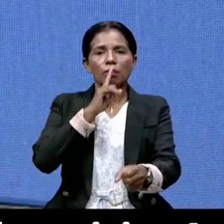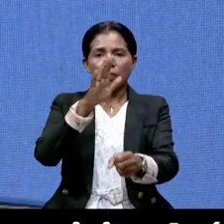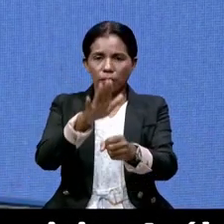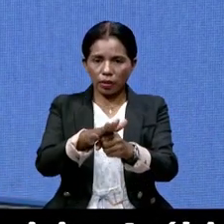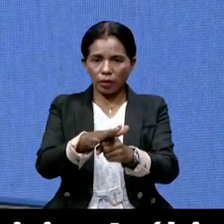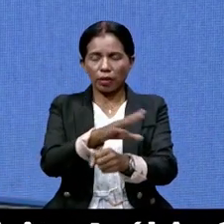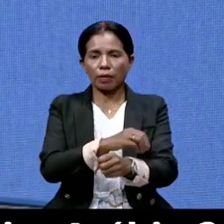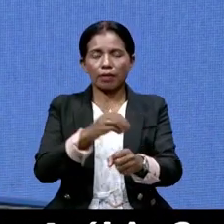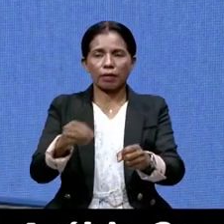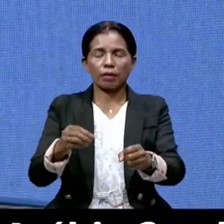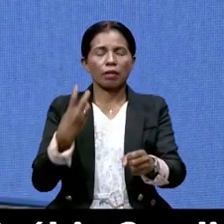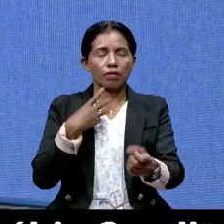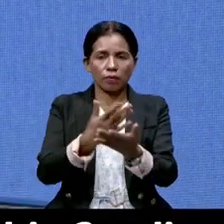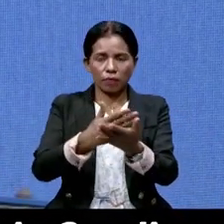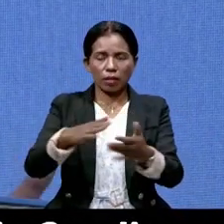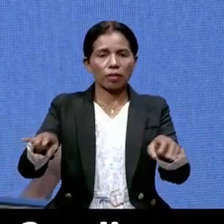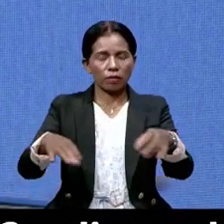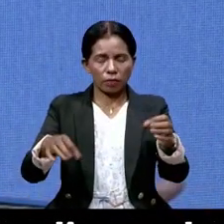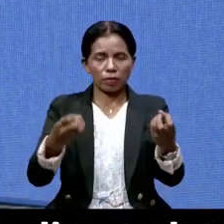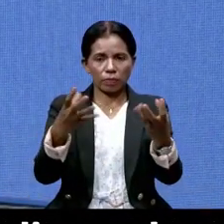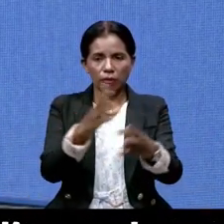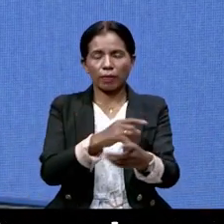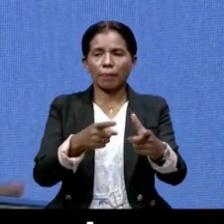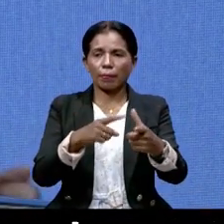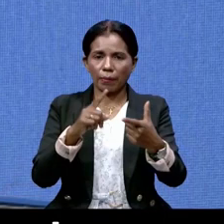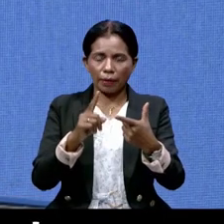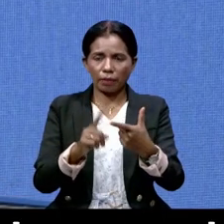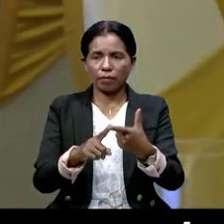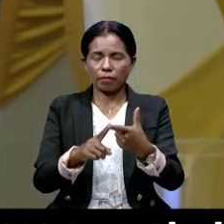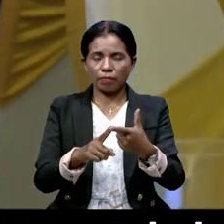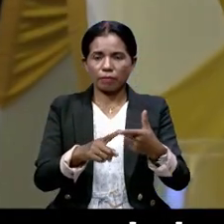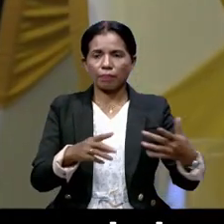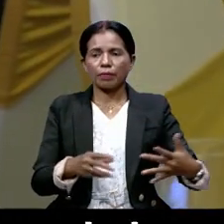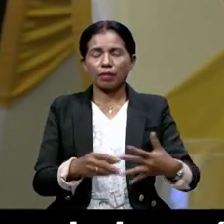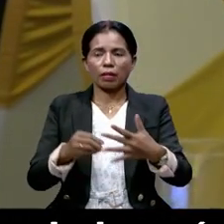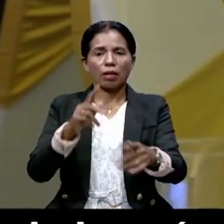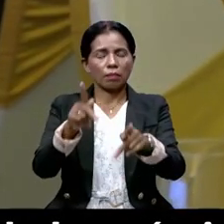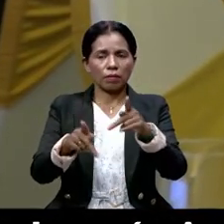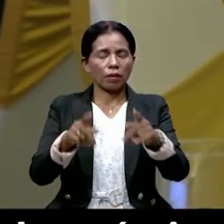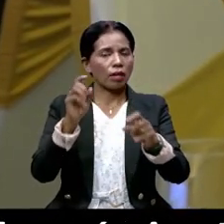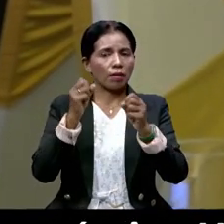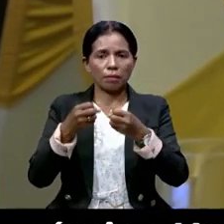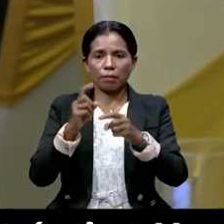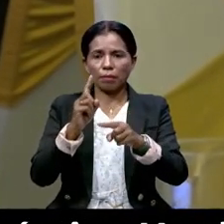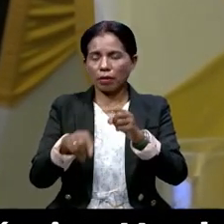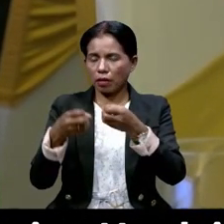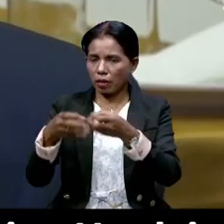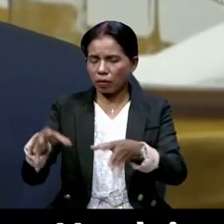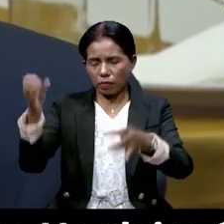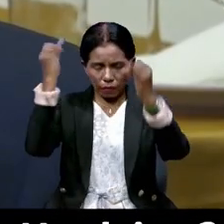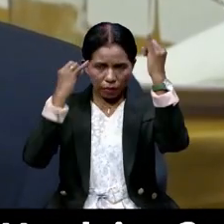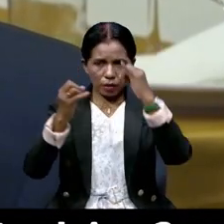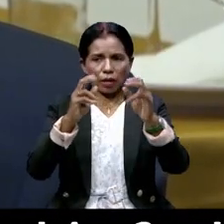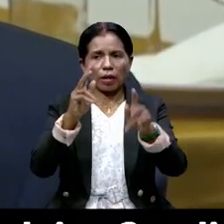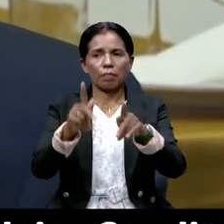Boeing, a mim se melhora, a mim se servicira, a toaria na fata atendimento. E liu, povo ne, la bela com informação, e povo ne bem, mas precisa